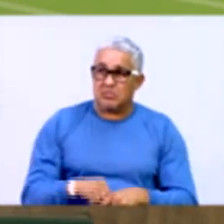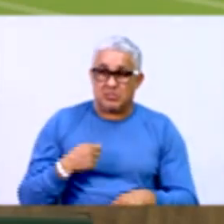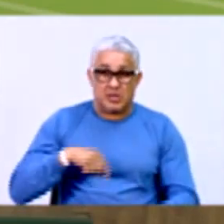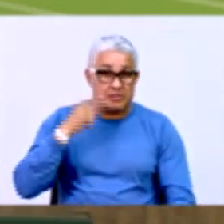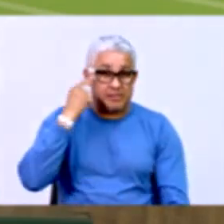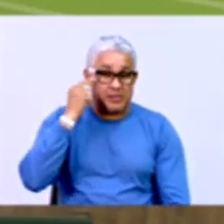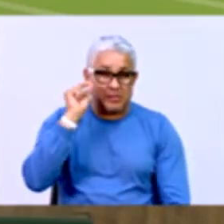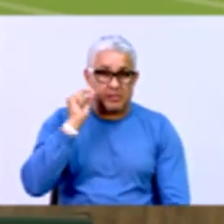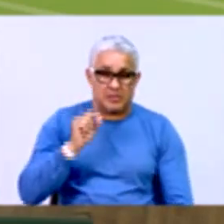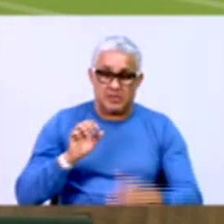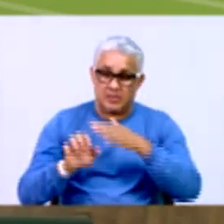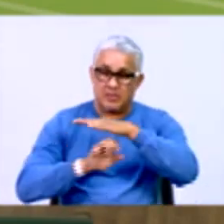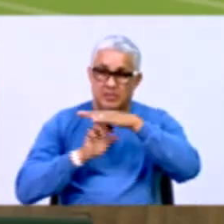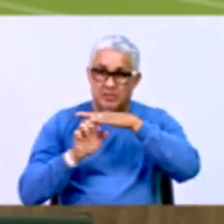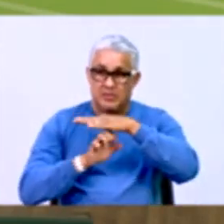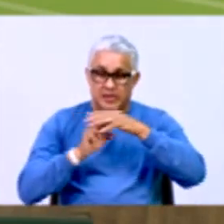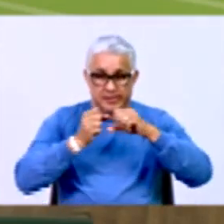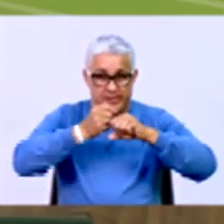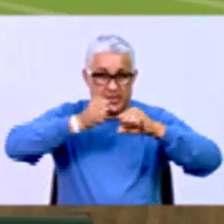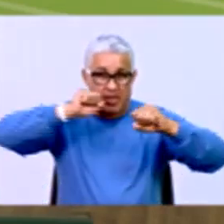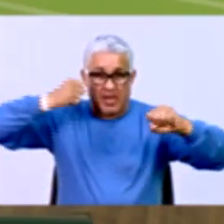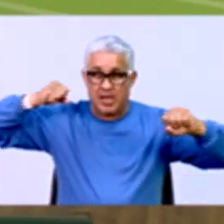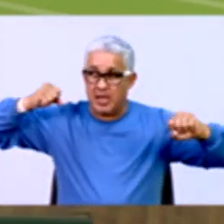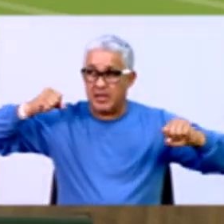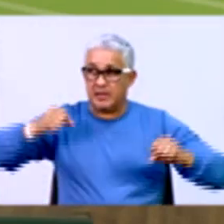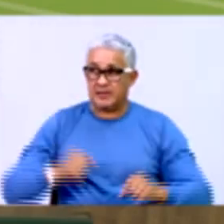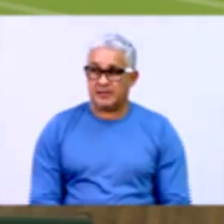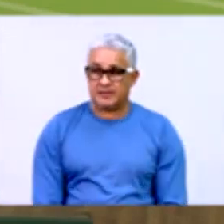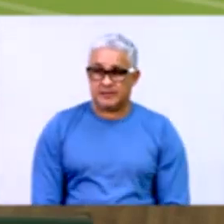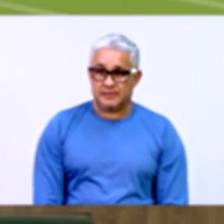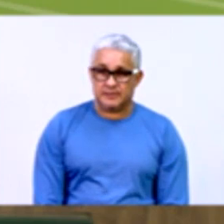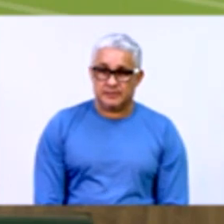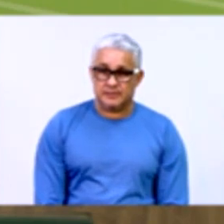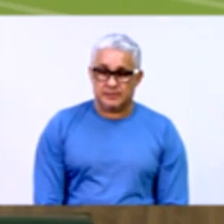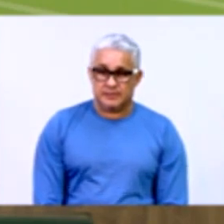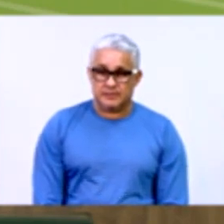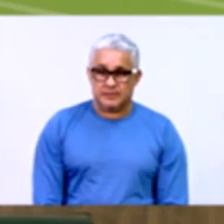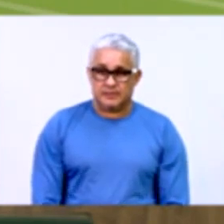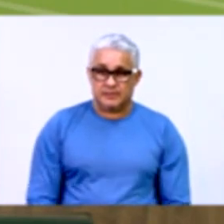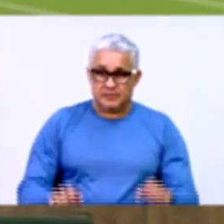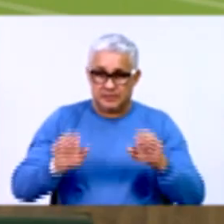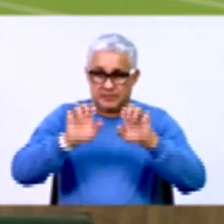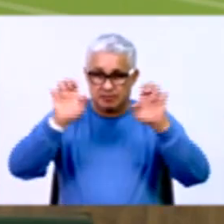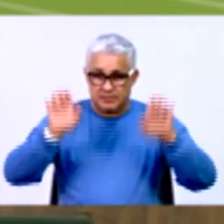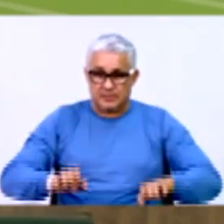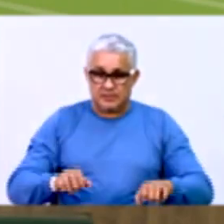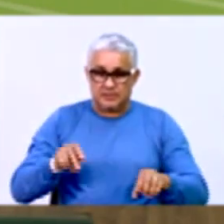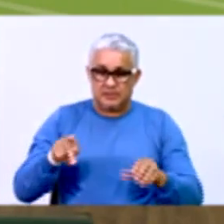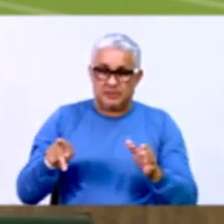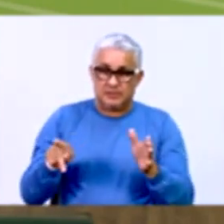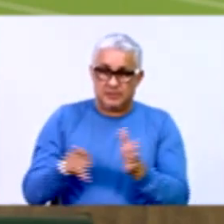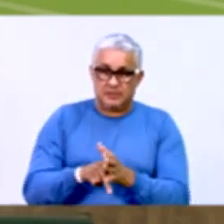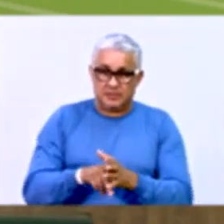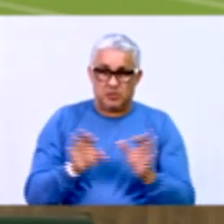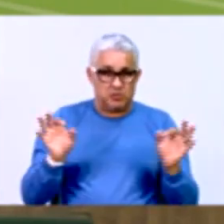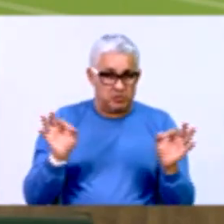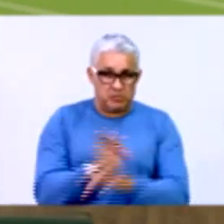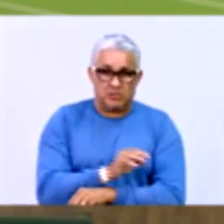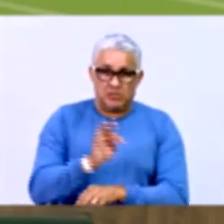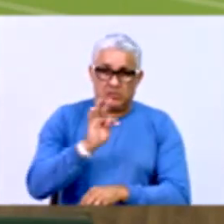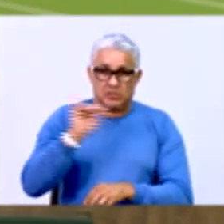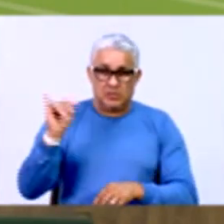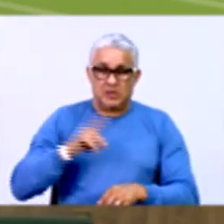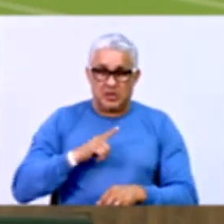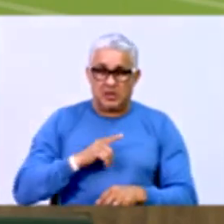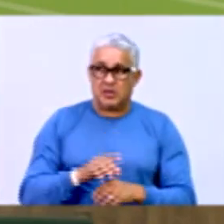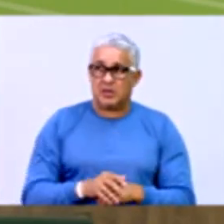mente é que uma empresa grande, uma empresa bem estruturada na área de TI, ela tem